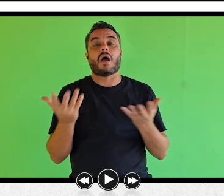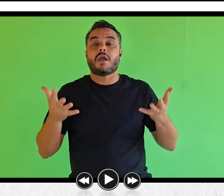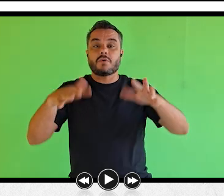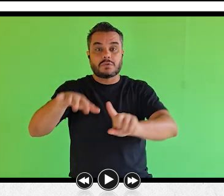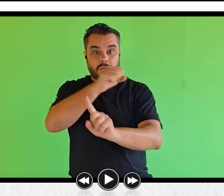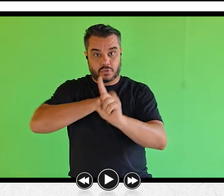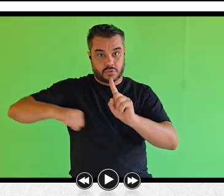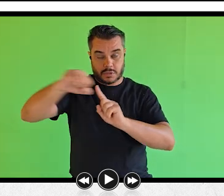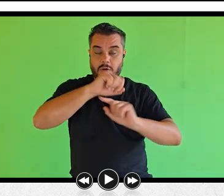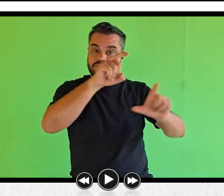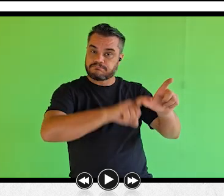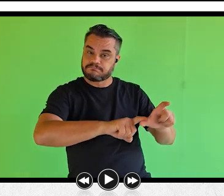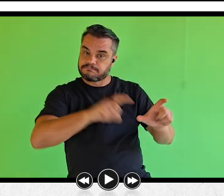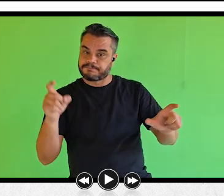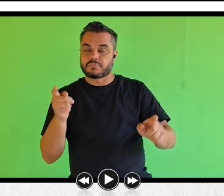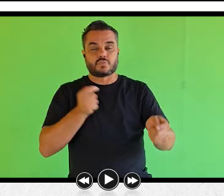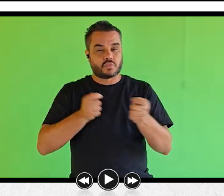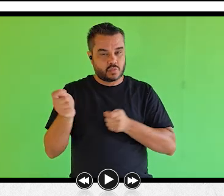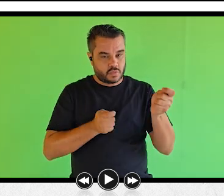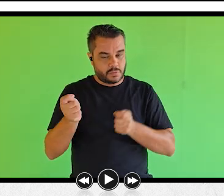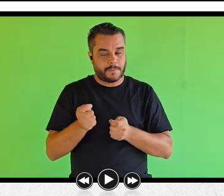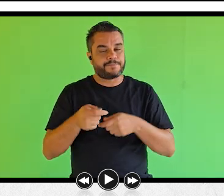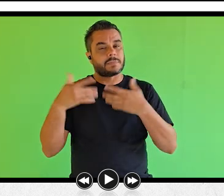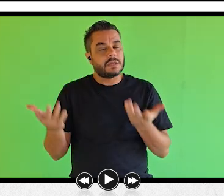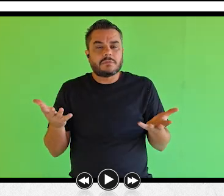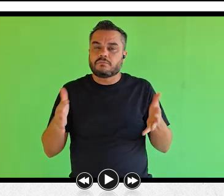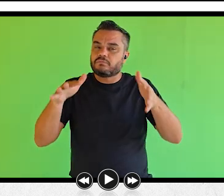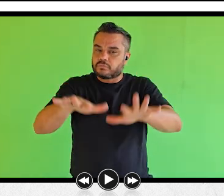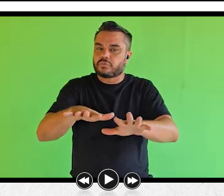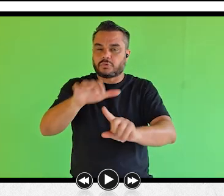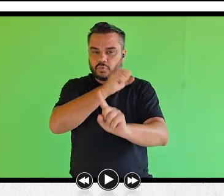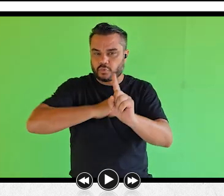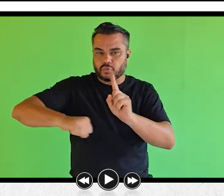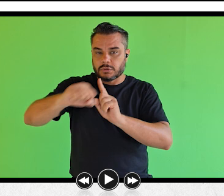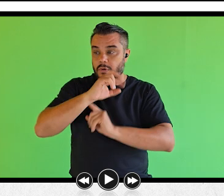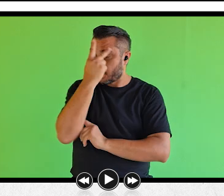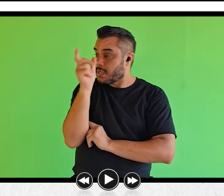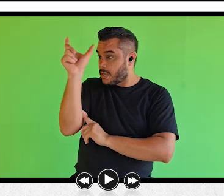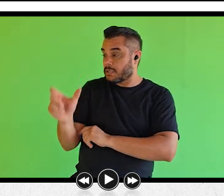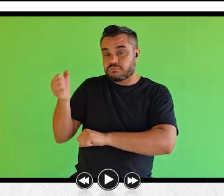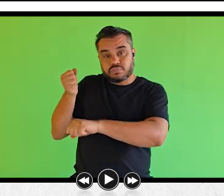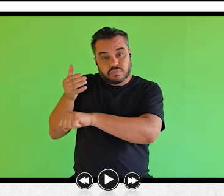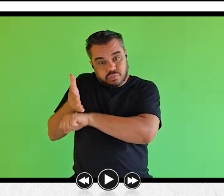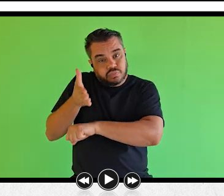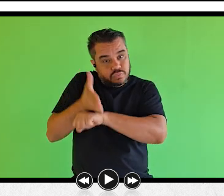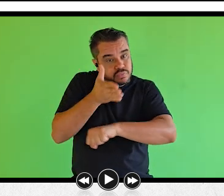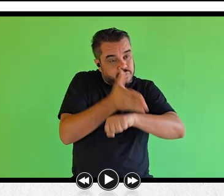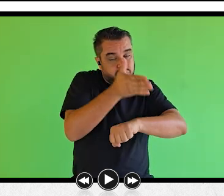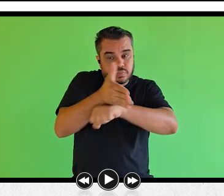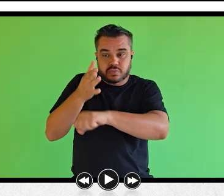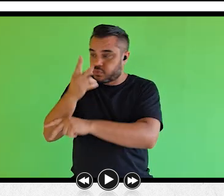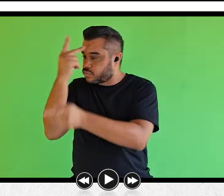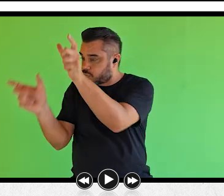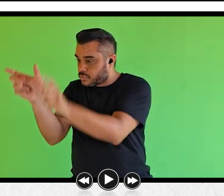de inclusão social e participação de catadores no processo de gerenciamento e dos serviços de limpeza urbana e manejo de resíduos sólidos